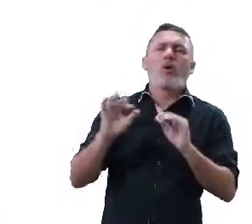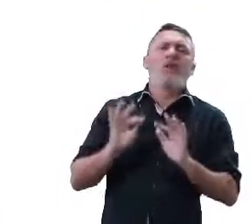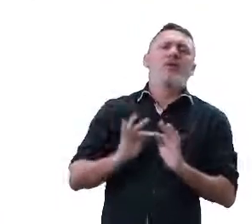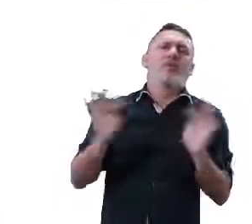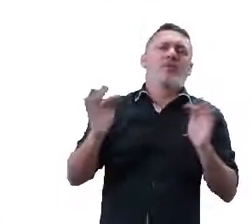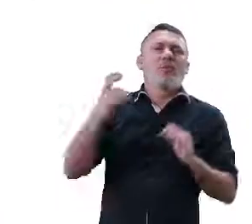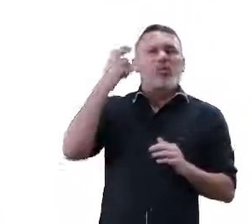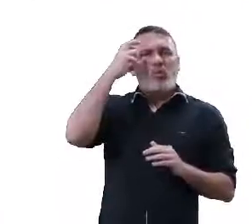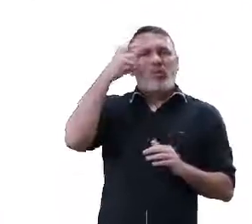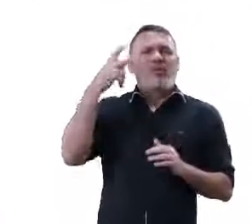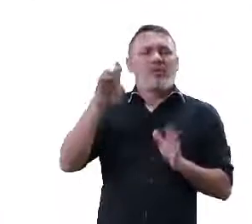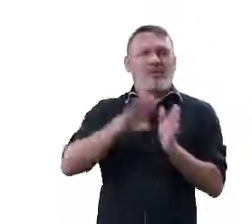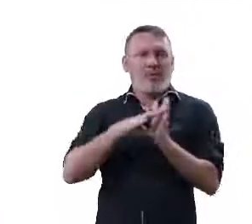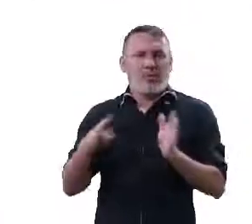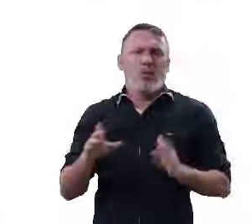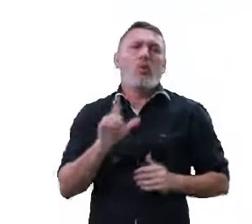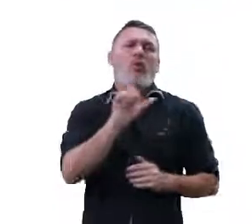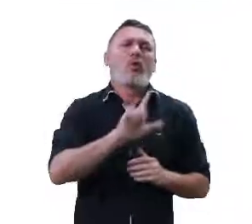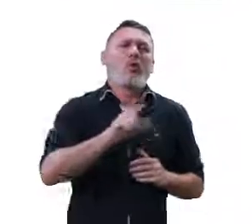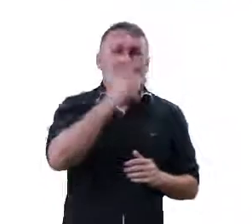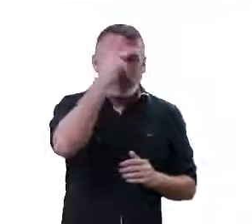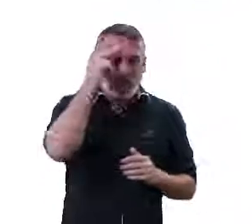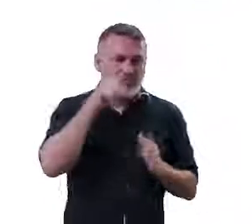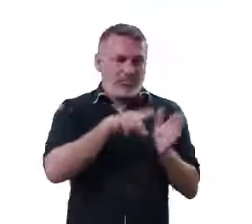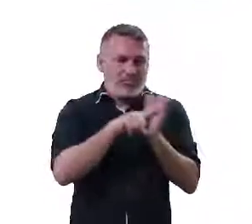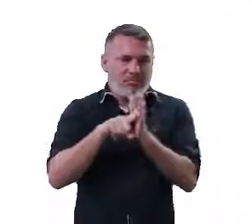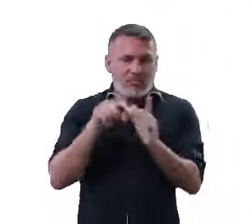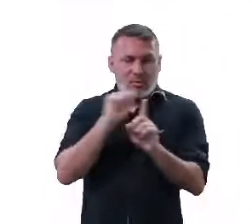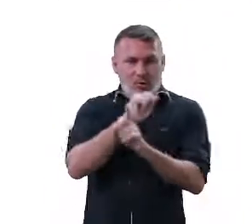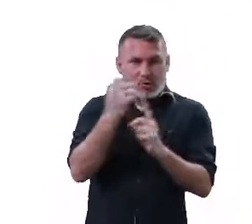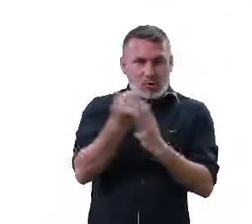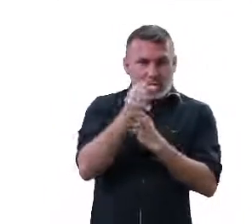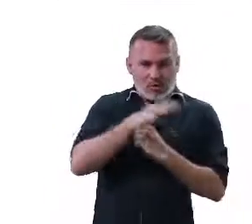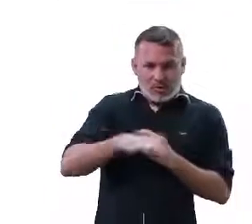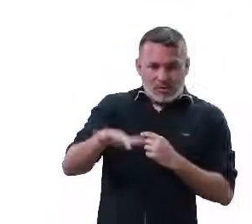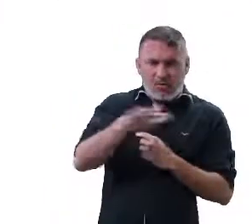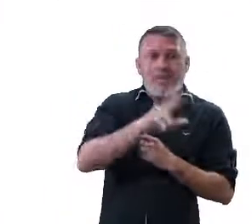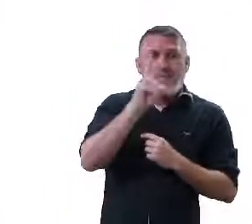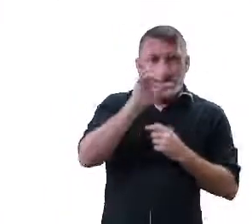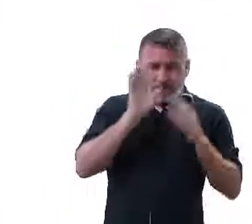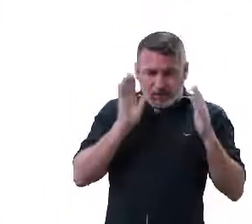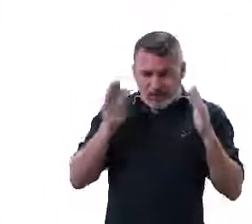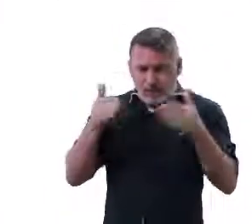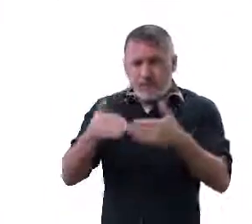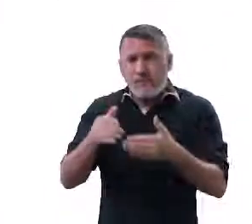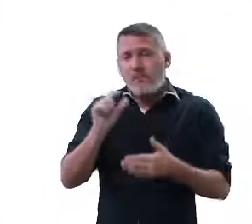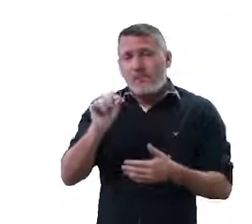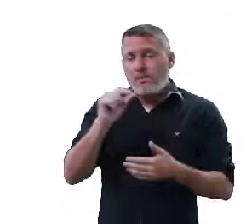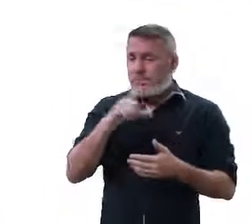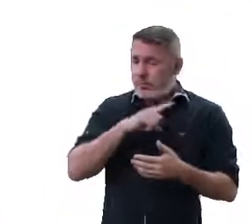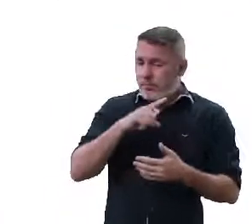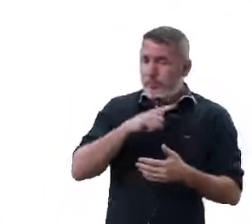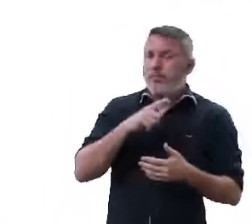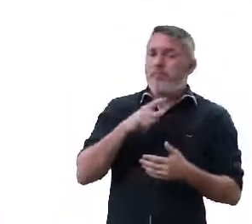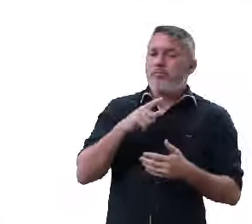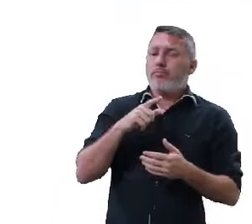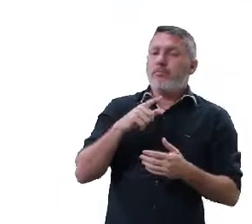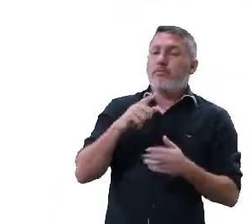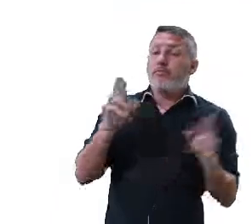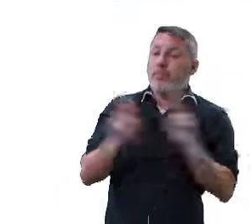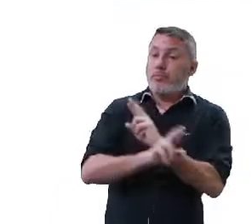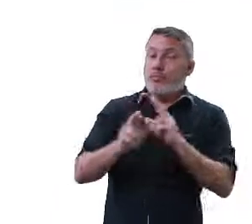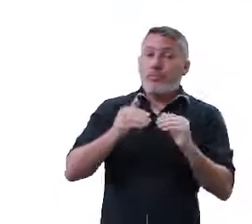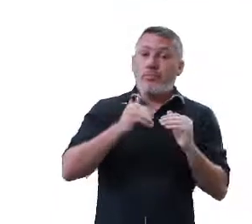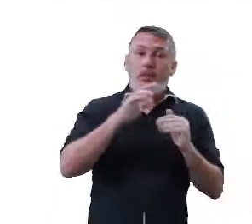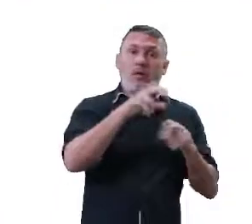exemplificar, porque é claro que os sociólogos eles vão se debruçar nos temas ligados às